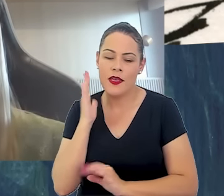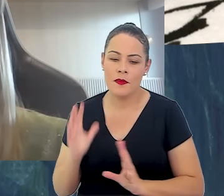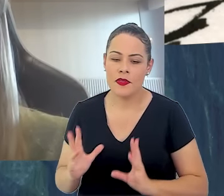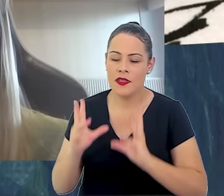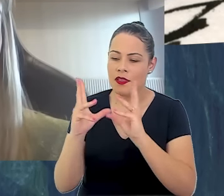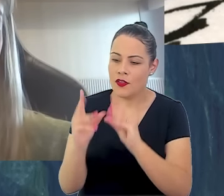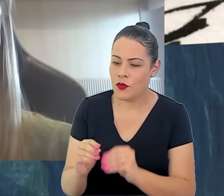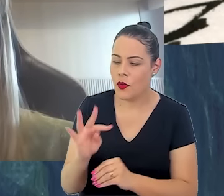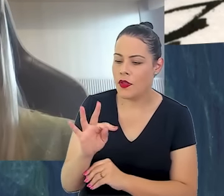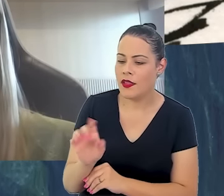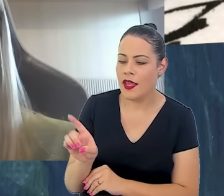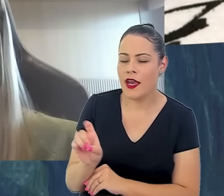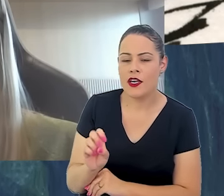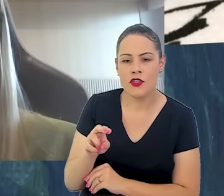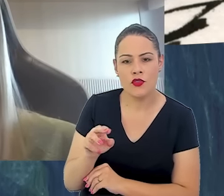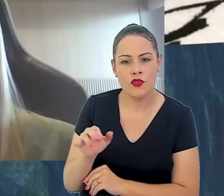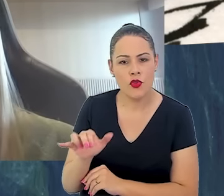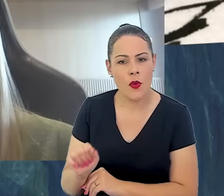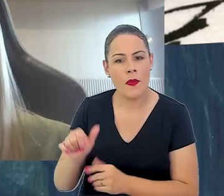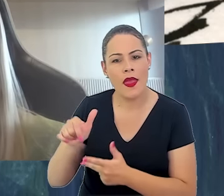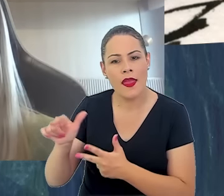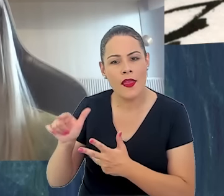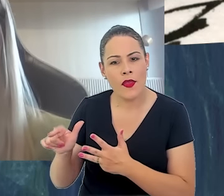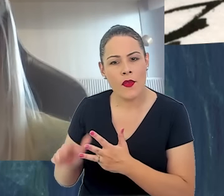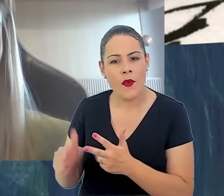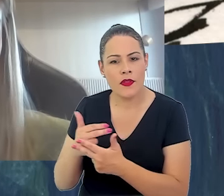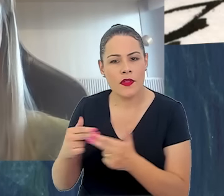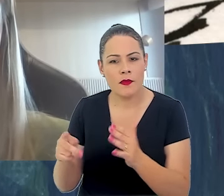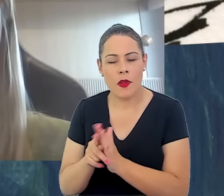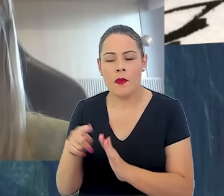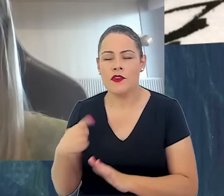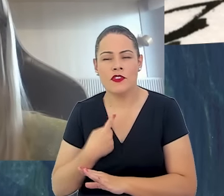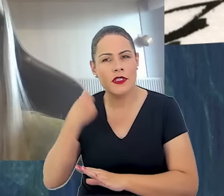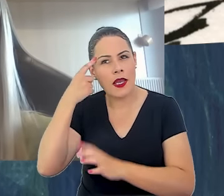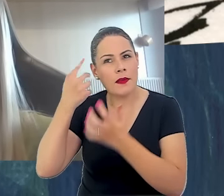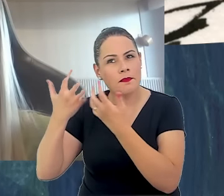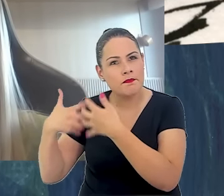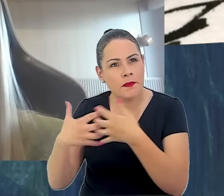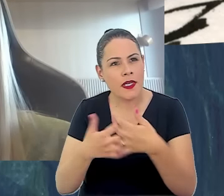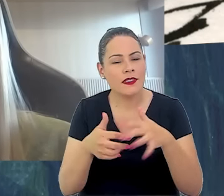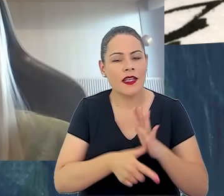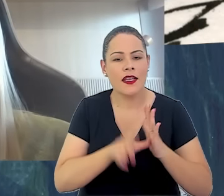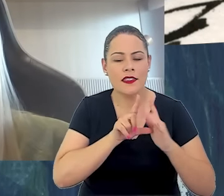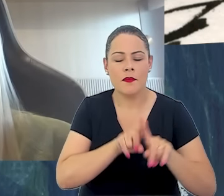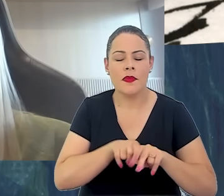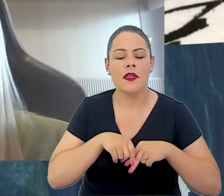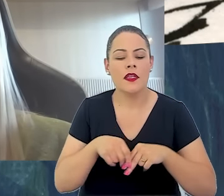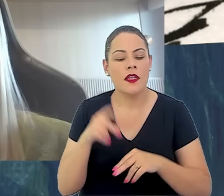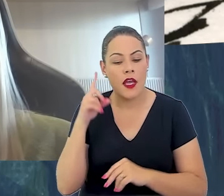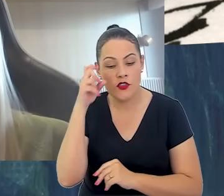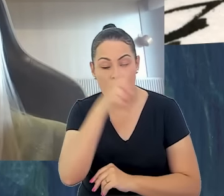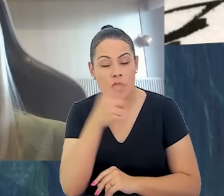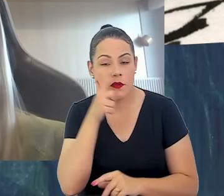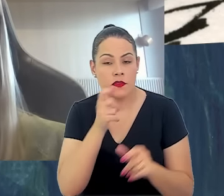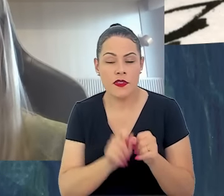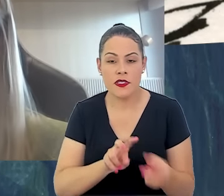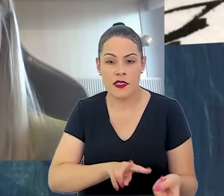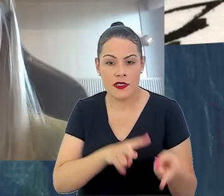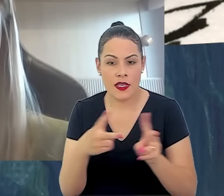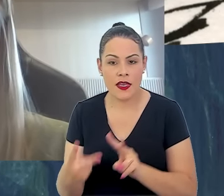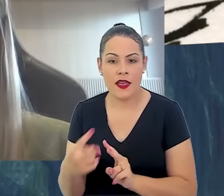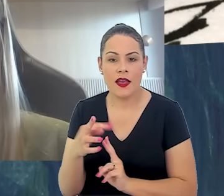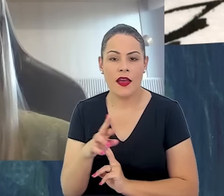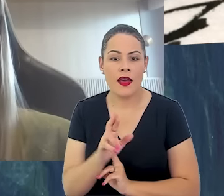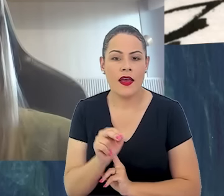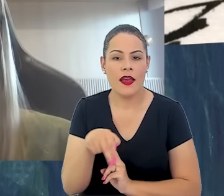do disclosure, da taxonomia, etc., a gente tem que fazer tudo muito bem estruturado, e essa é a dificuldade um pouco da transição,